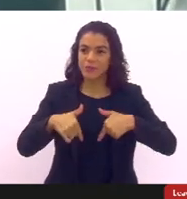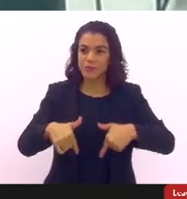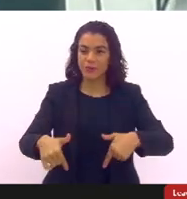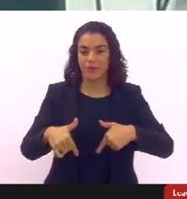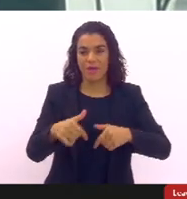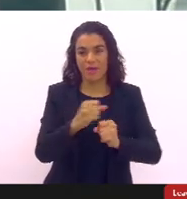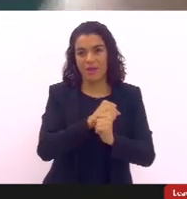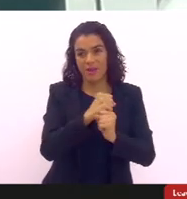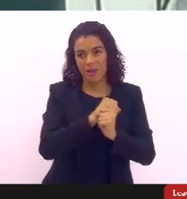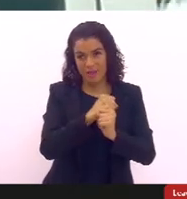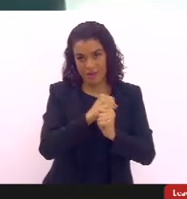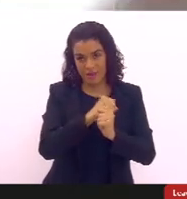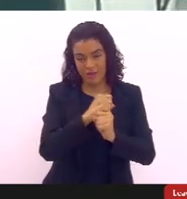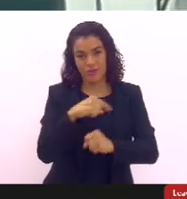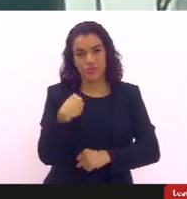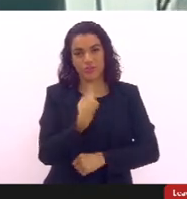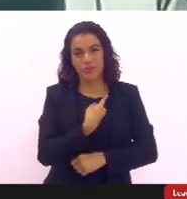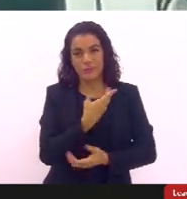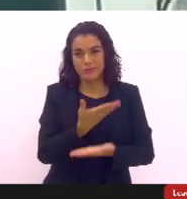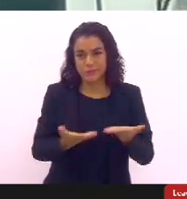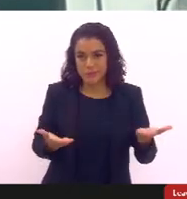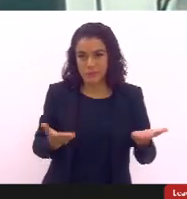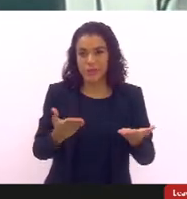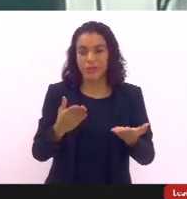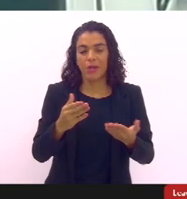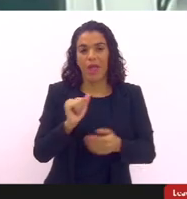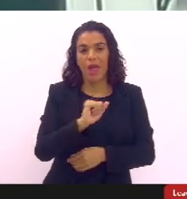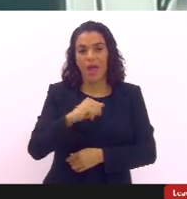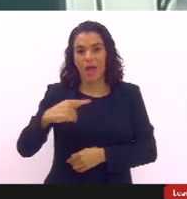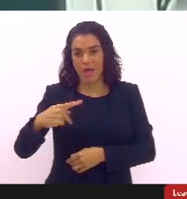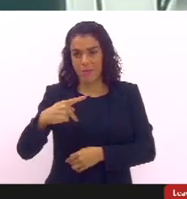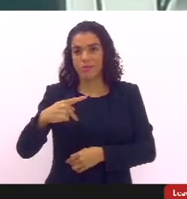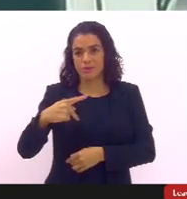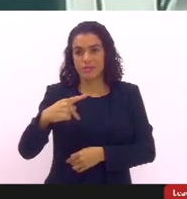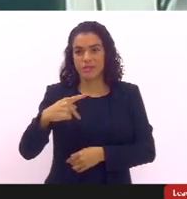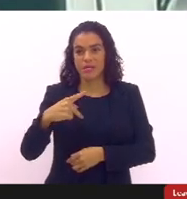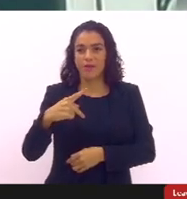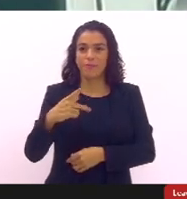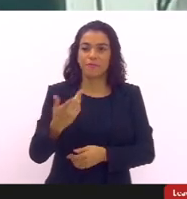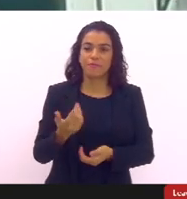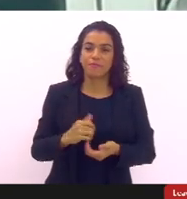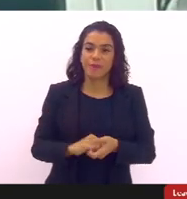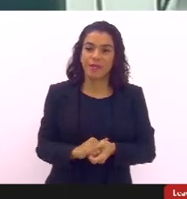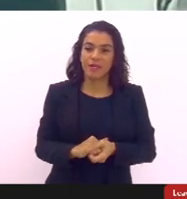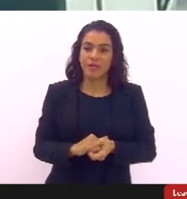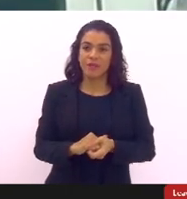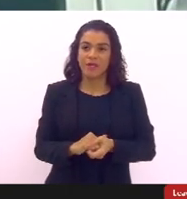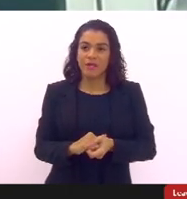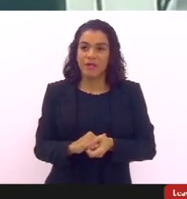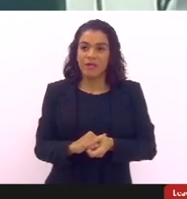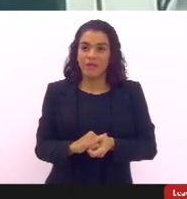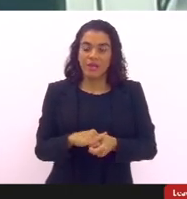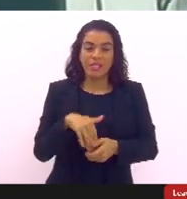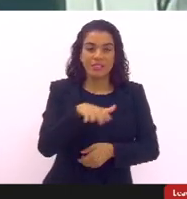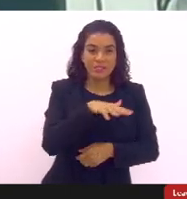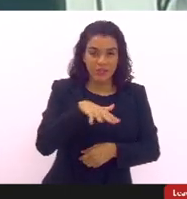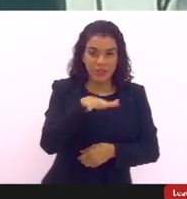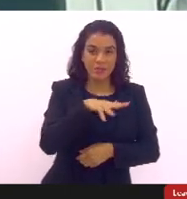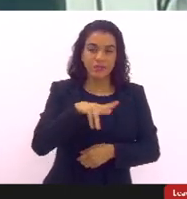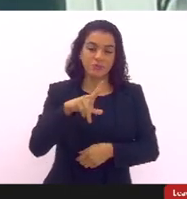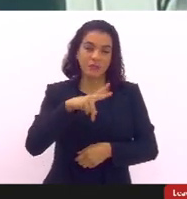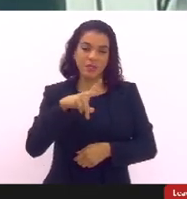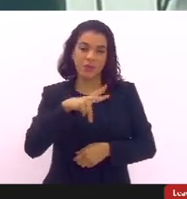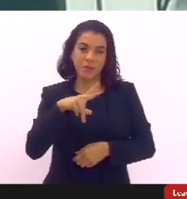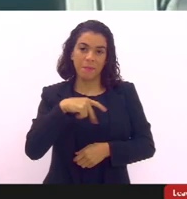há muitos anos. Nós perdemos aqui, por questão de aposentadoria, a doutora Annalise, que por questões pessoais precisou se